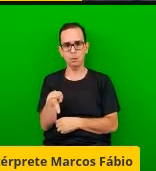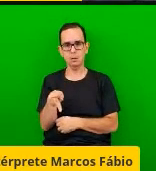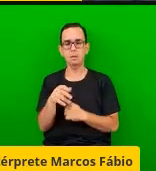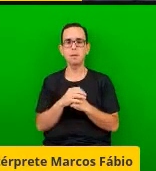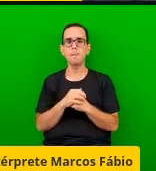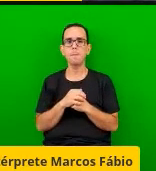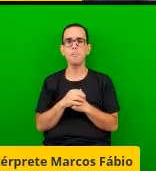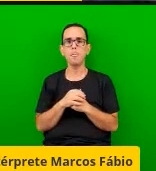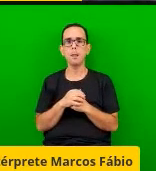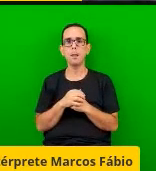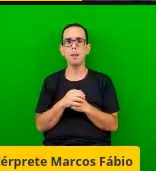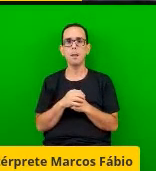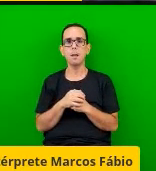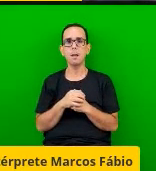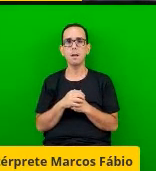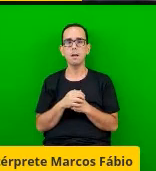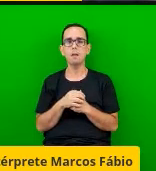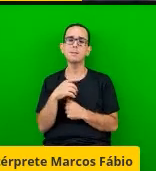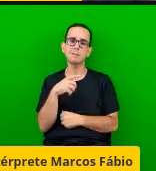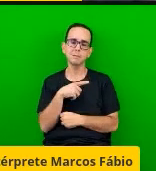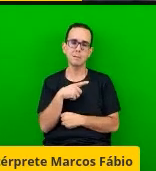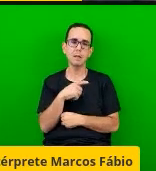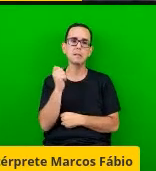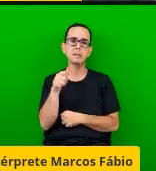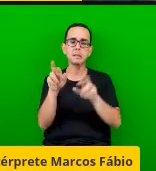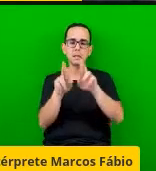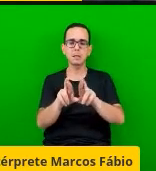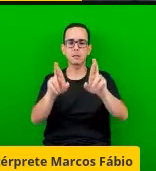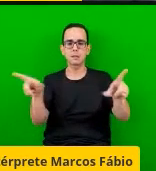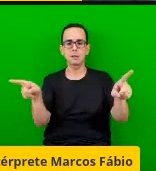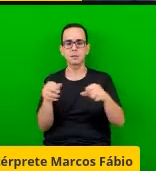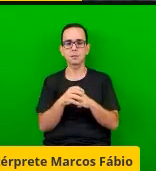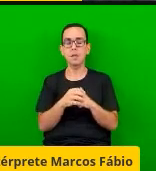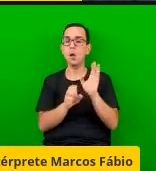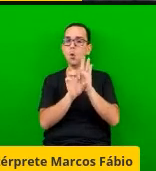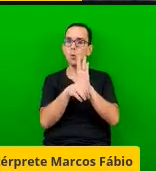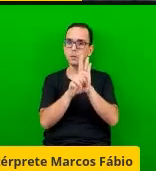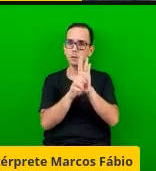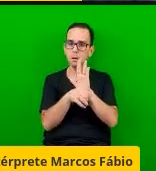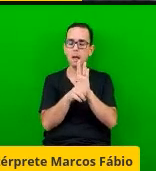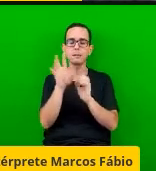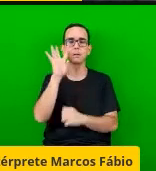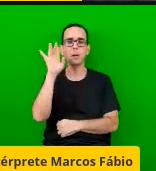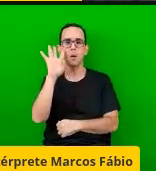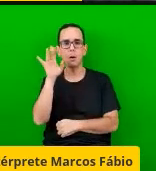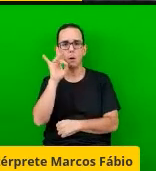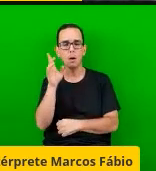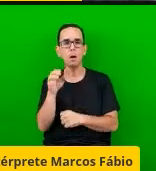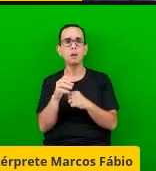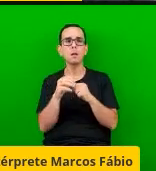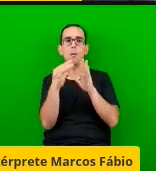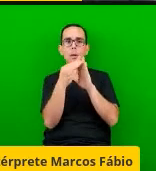vamos levar em consideração as distinções, né, conceituais, teóricas, metodológicas,